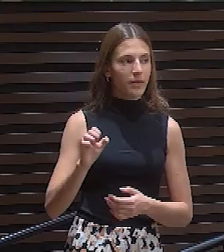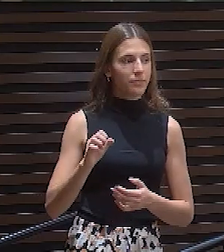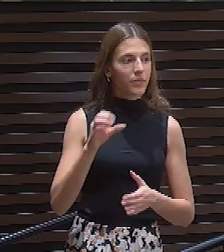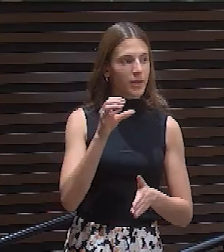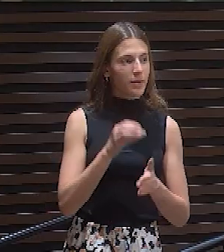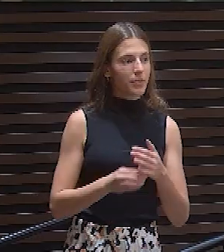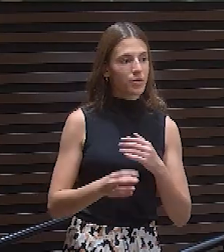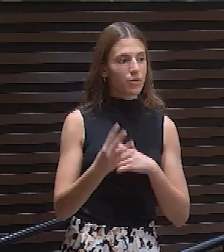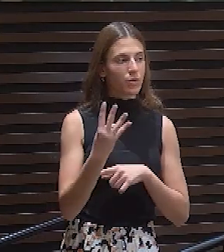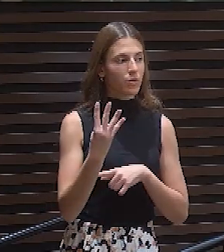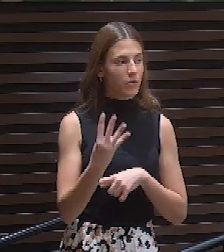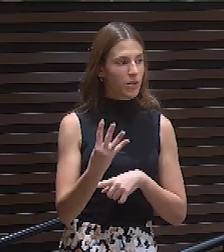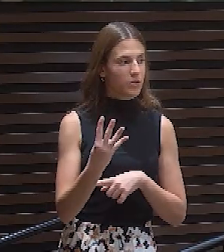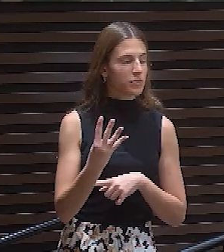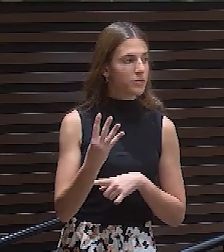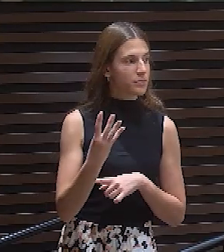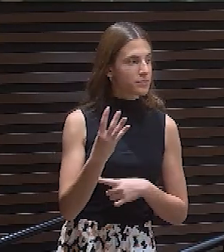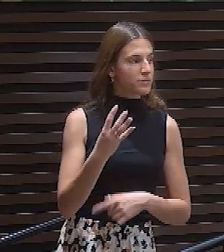Josué 4.